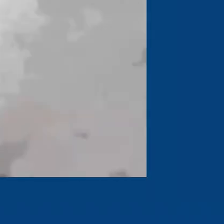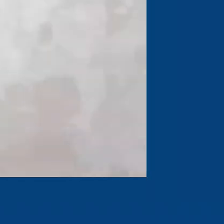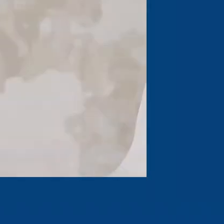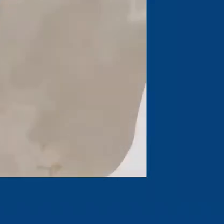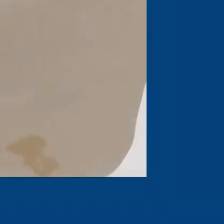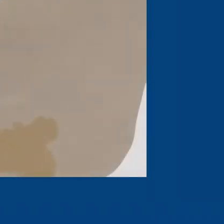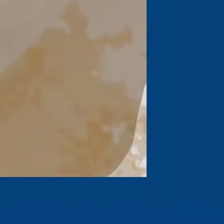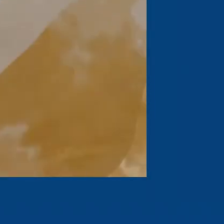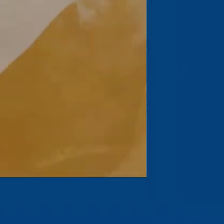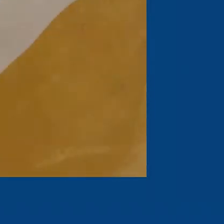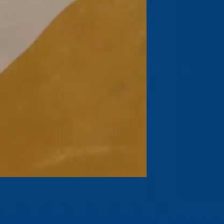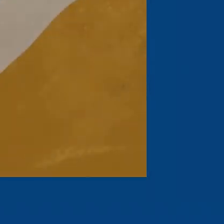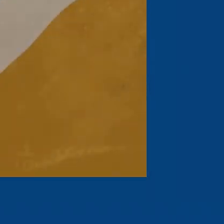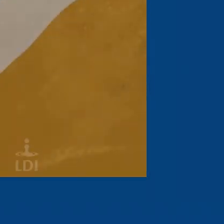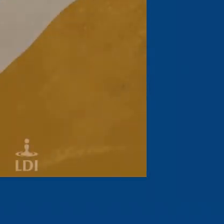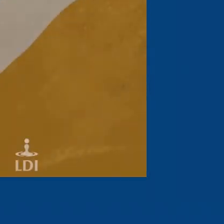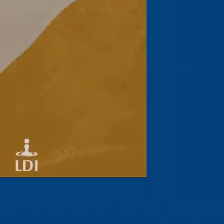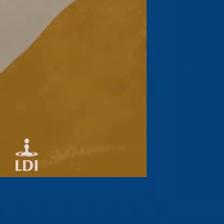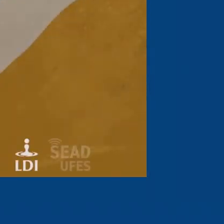e